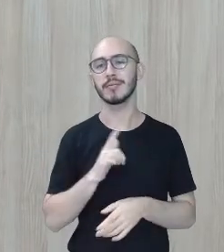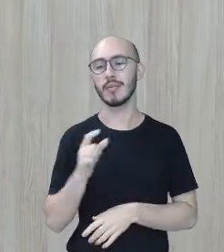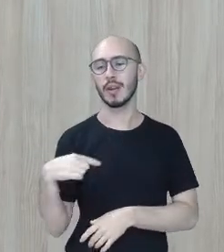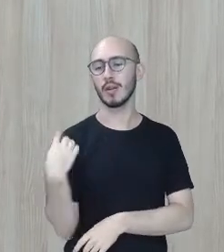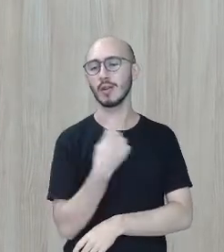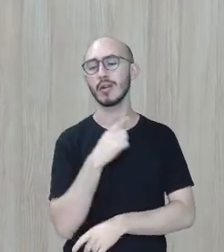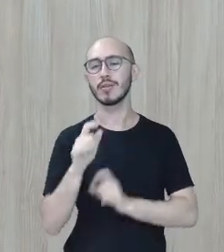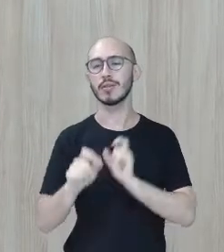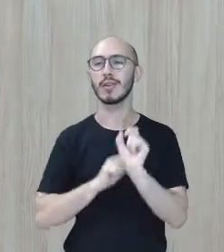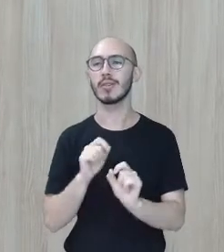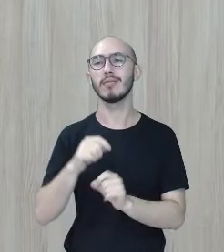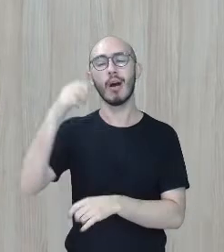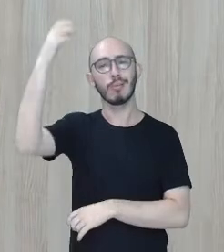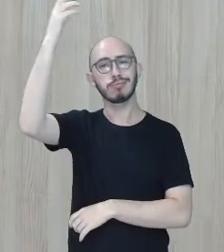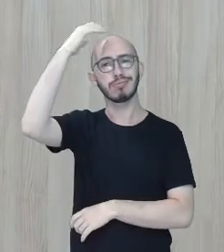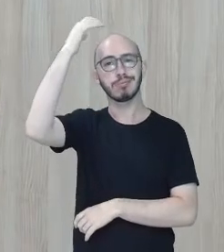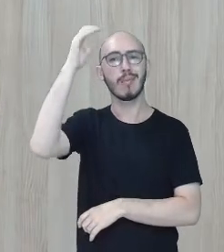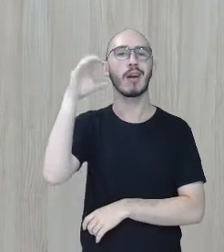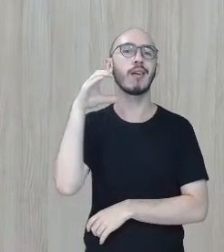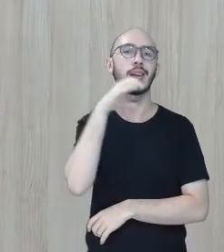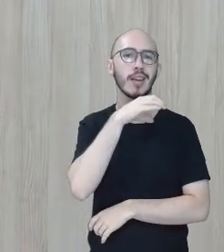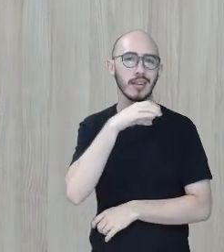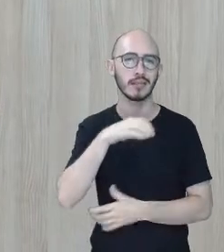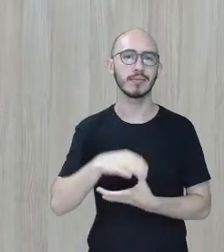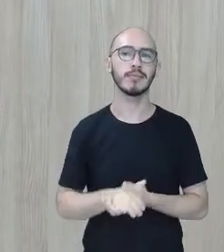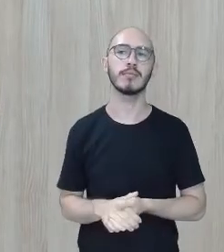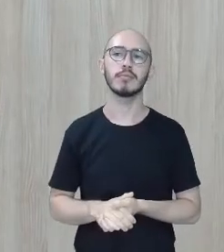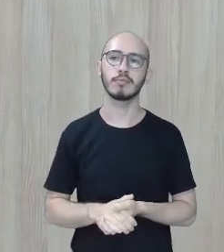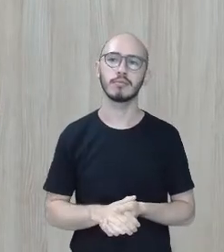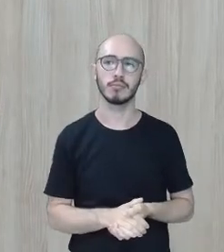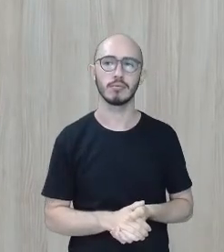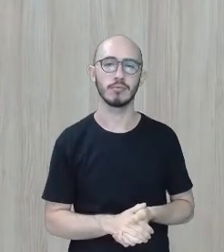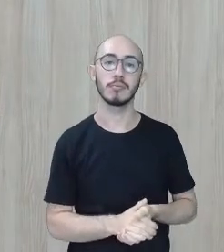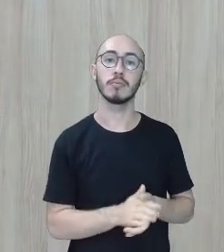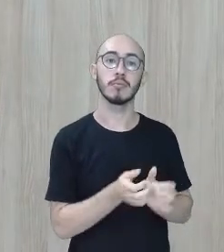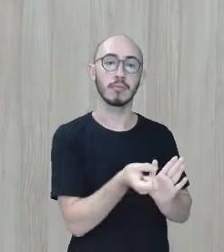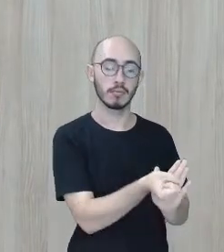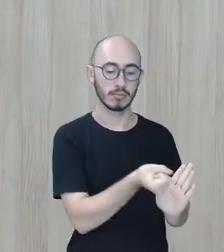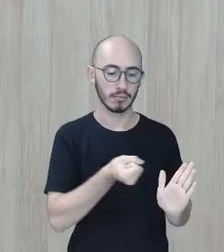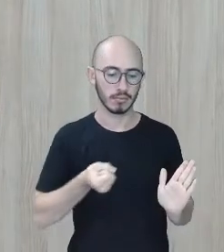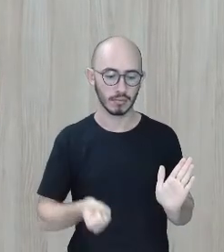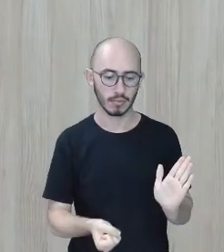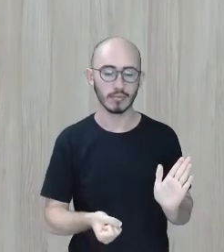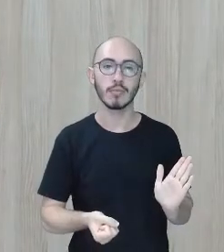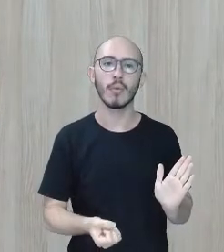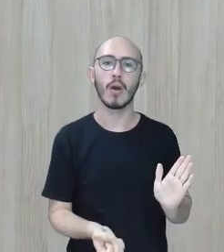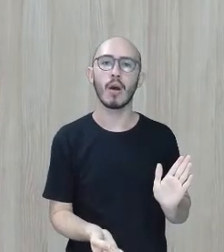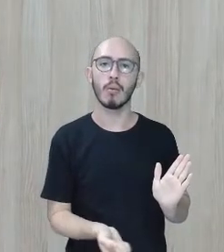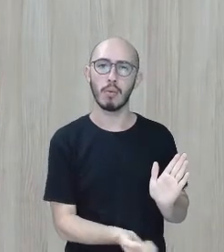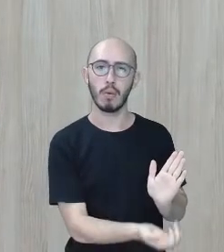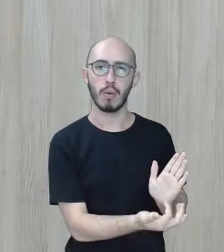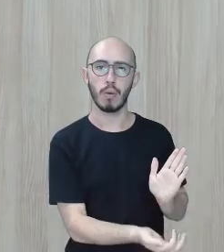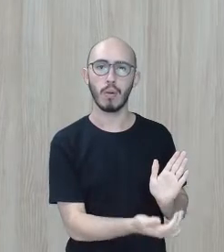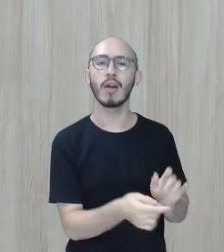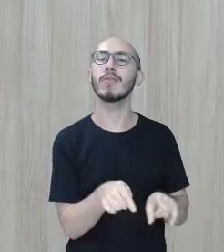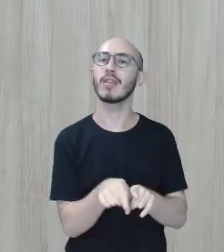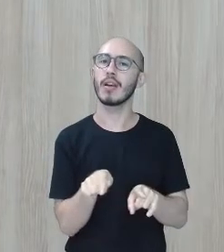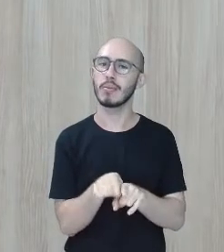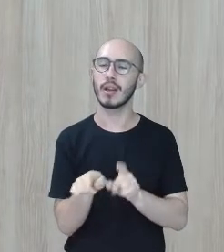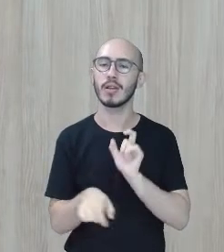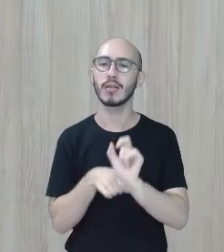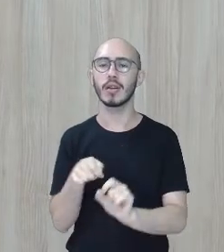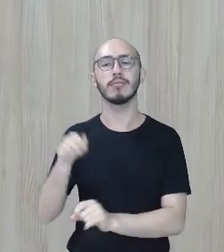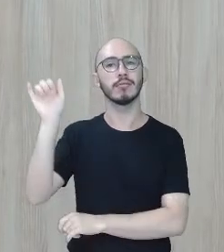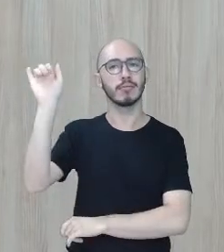nós tomamos o banho quente. No forno elétrico também, não é? Ocorre uma transformação de energia